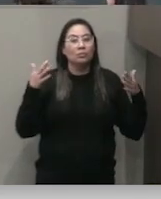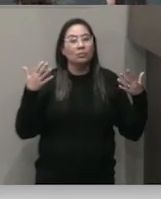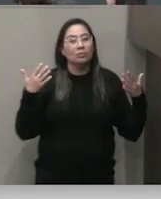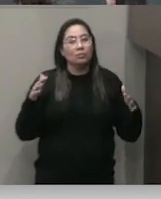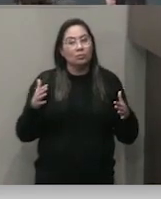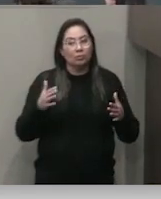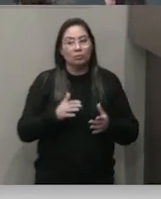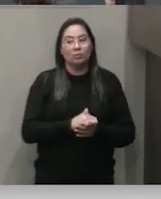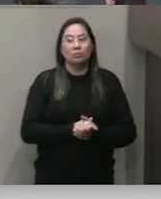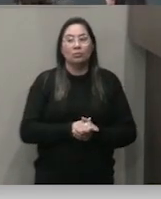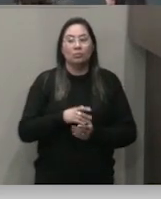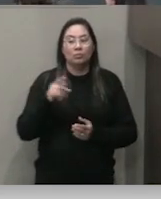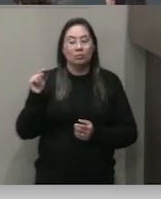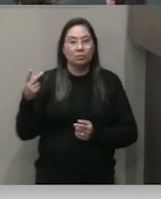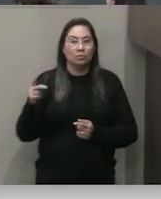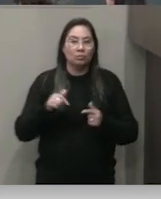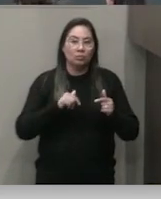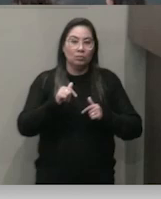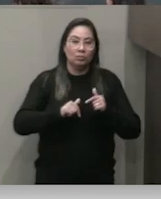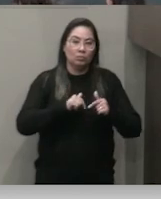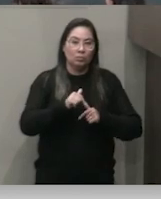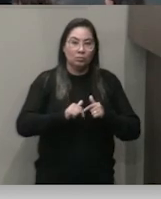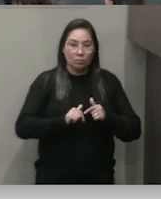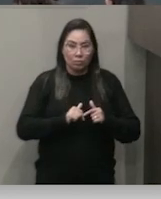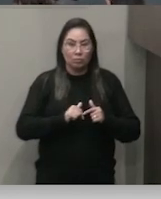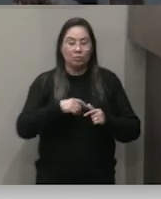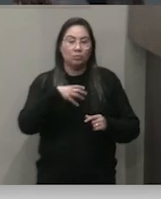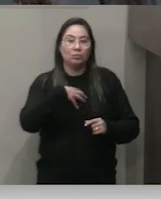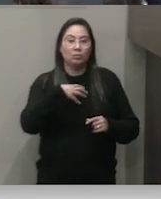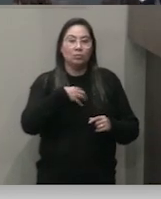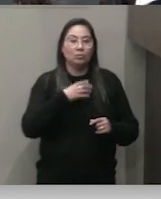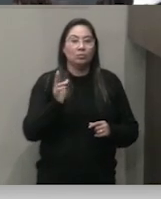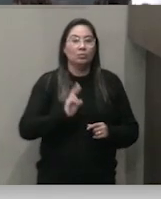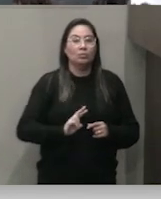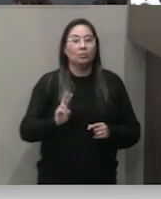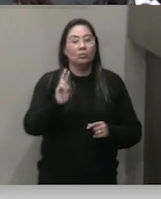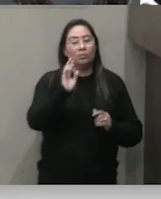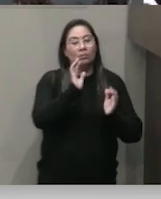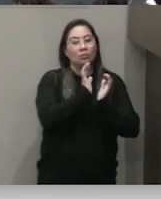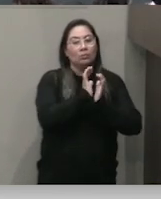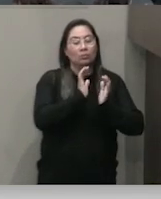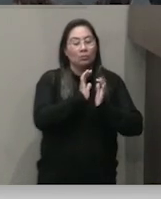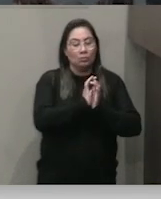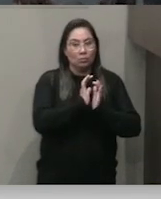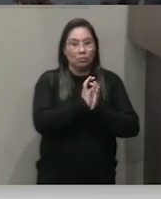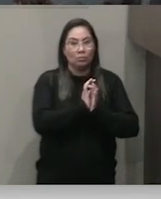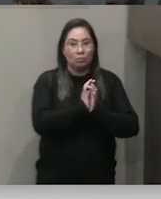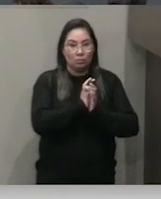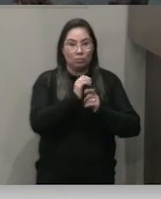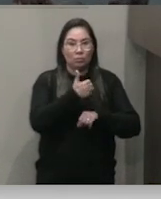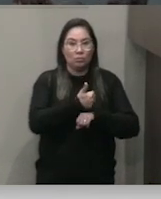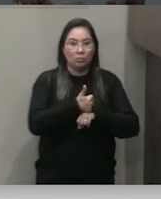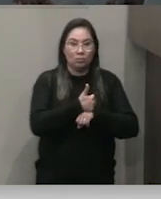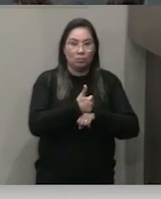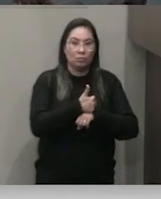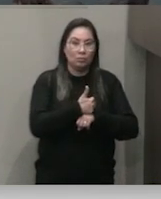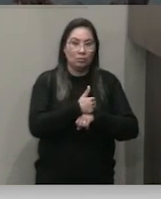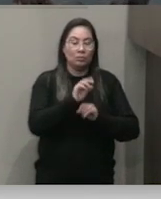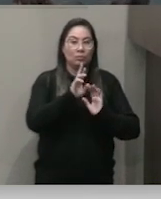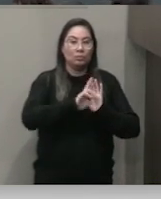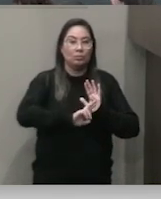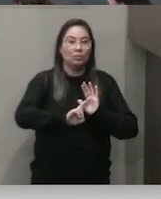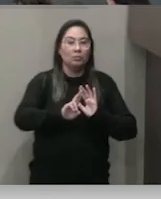por Vossa Excelência, pelo trabalho, pela forma como valoriza os colegas de farda. Realmente o senhor é um grande representante